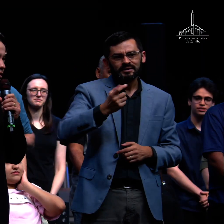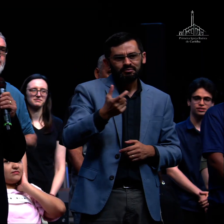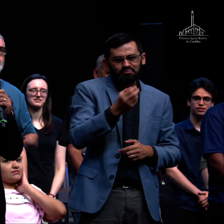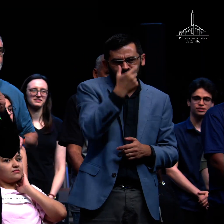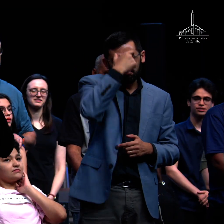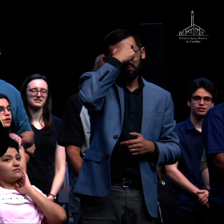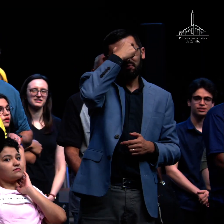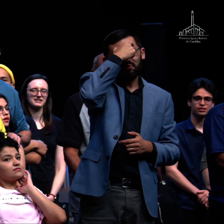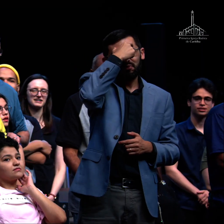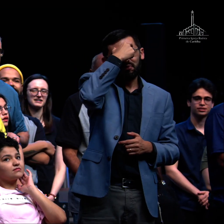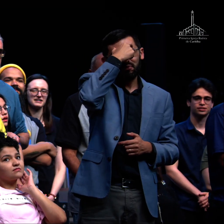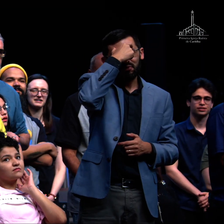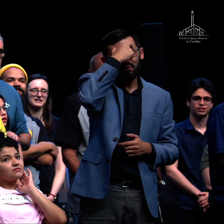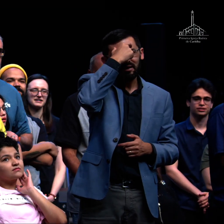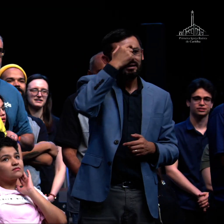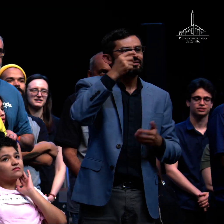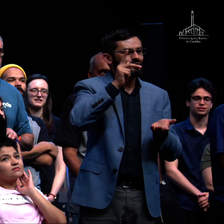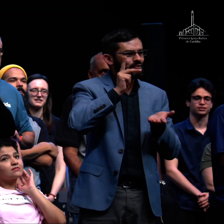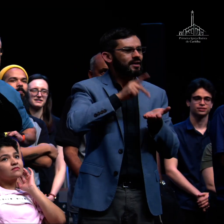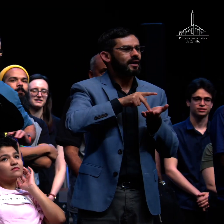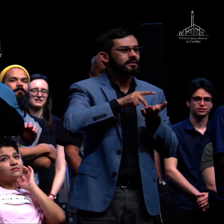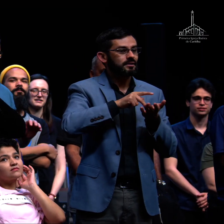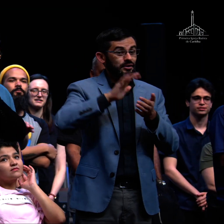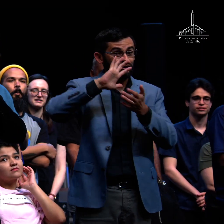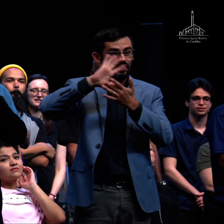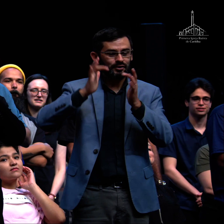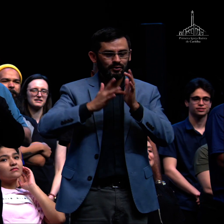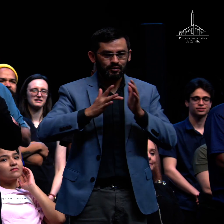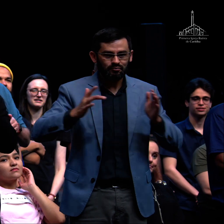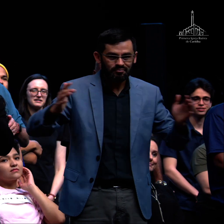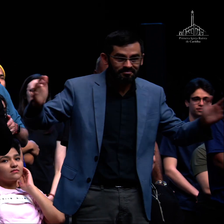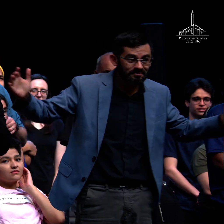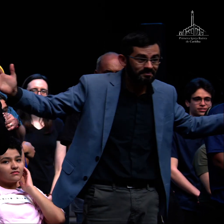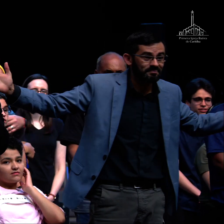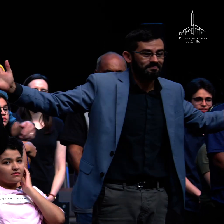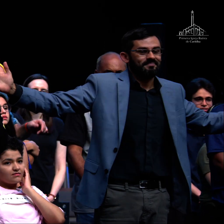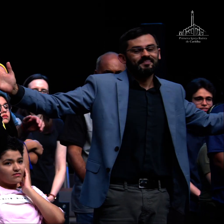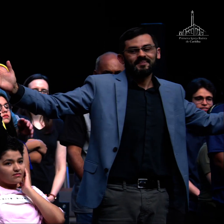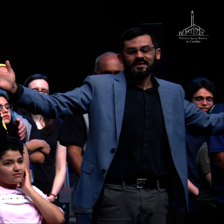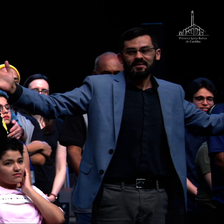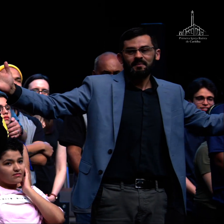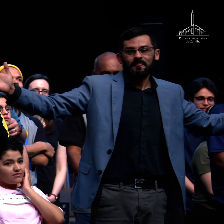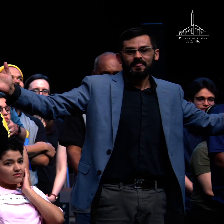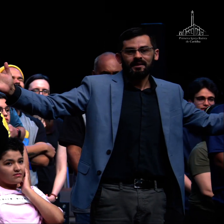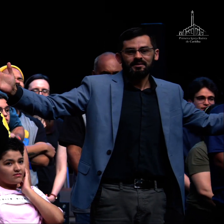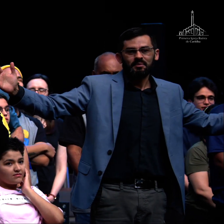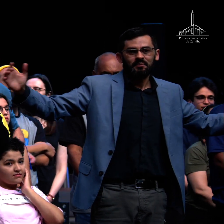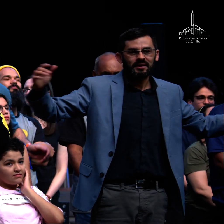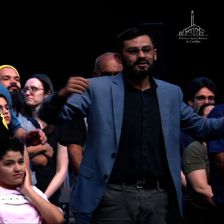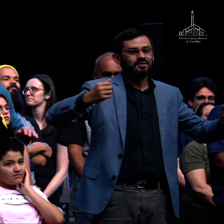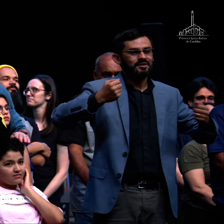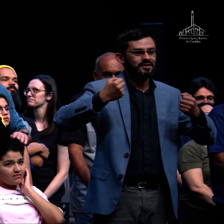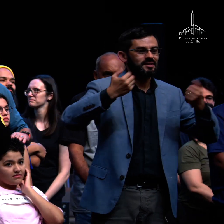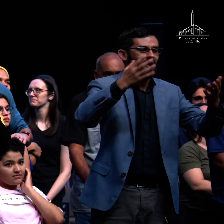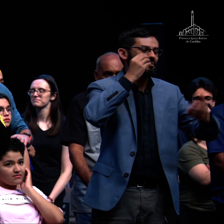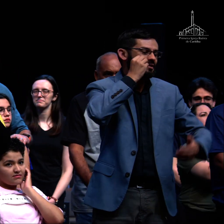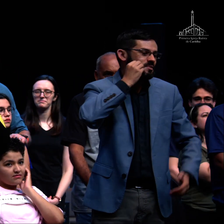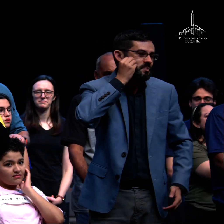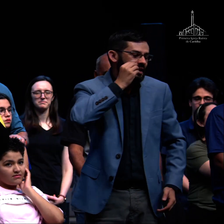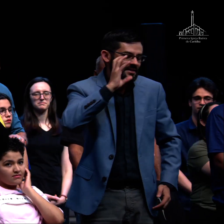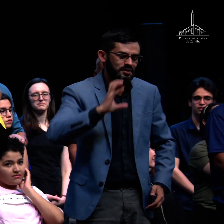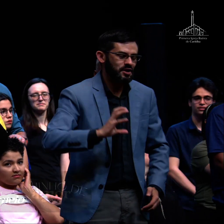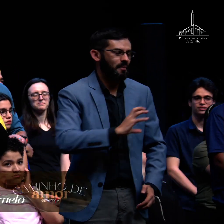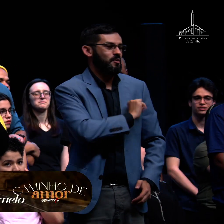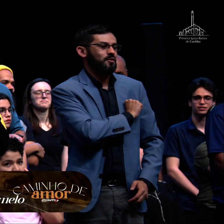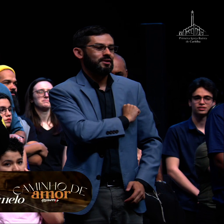imagem, na sua cabeça. Jesus com os braços abertos. pronto para te dar uma experiência de amor